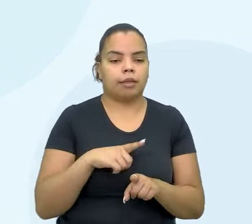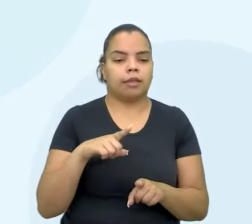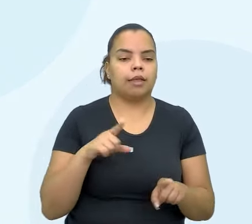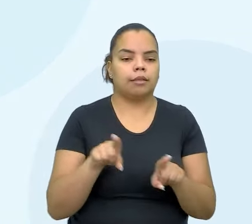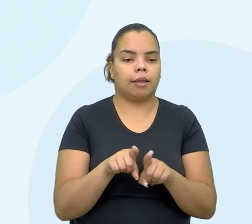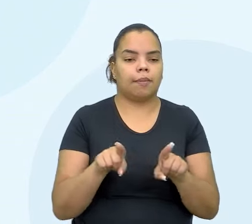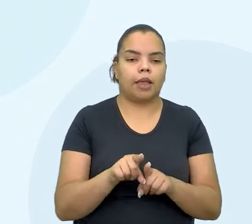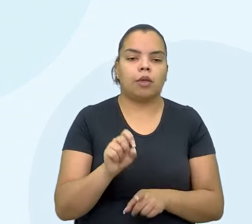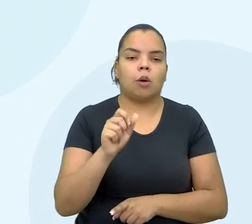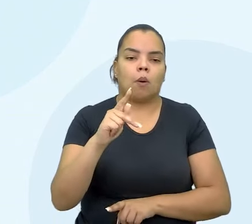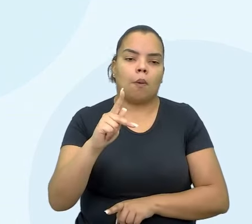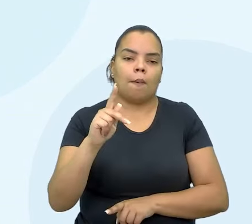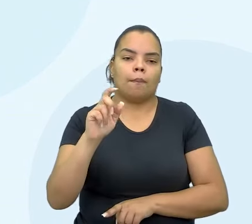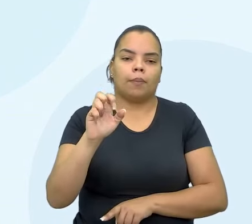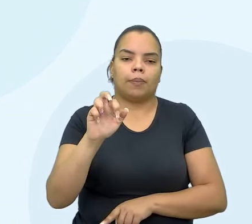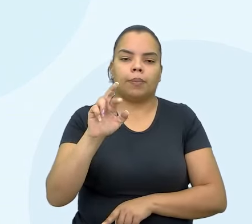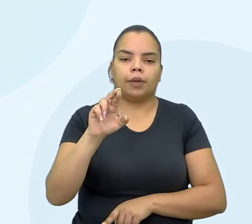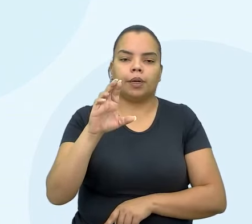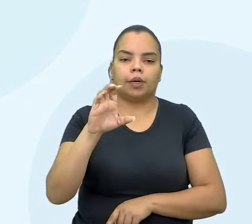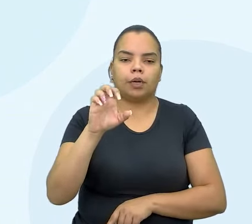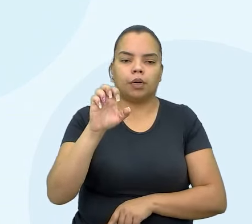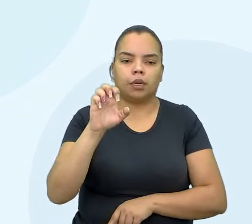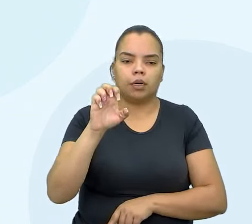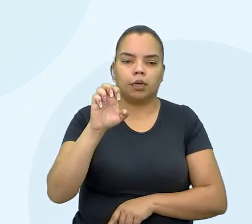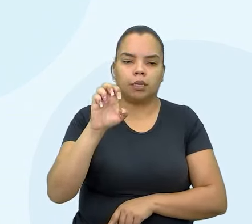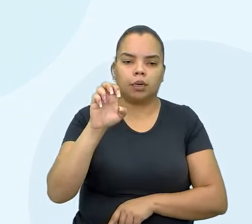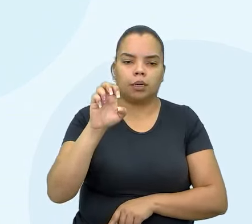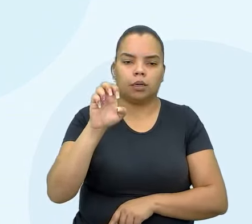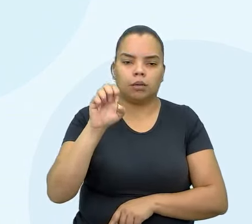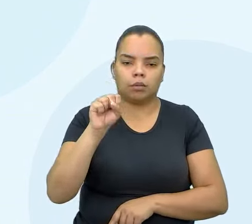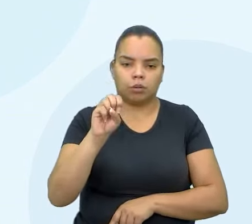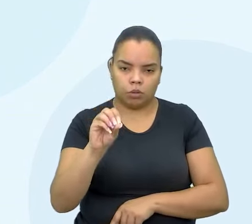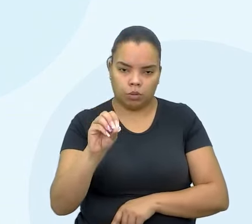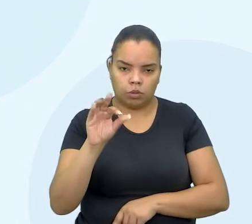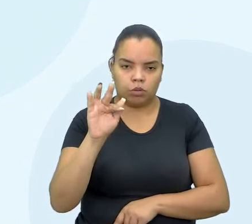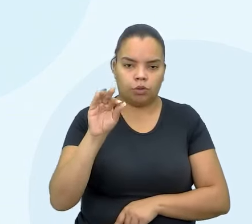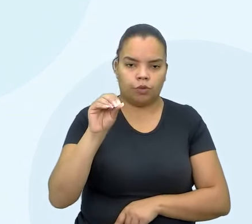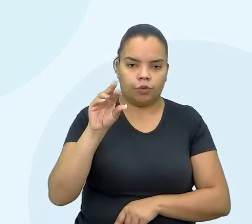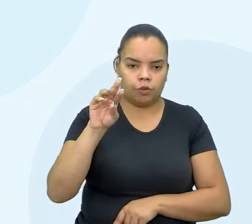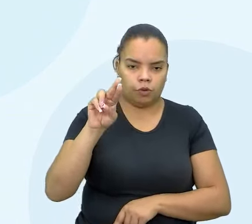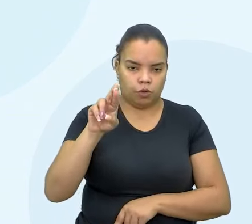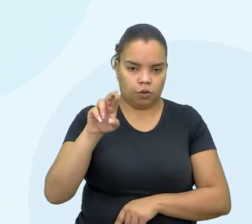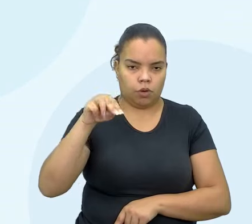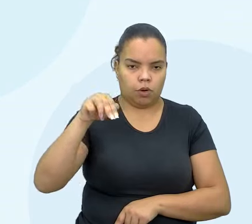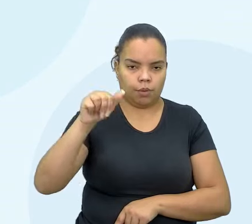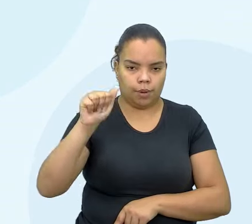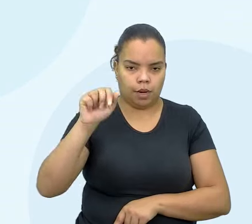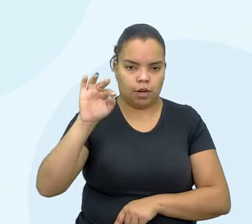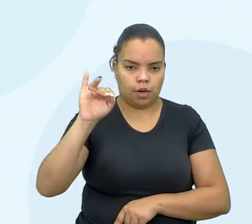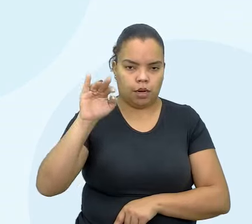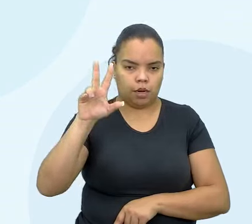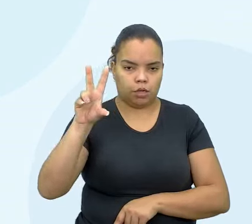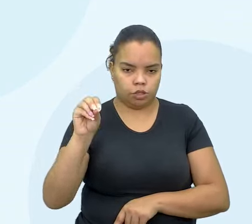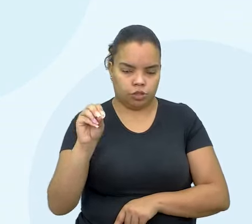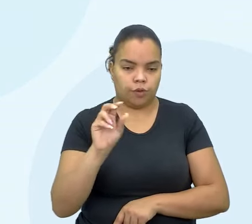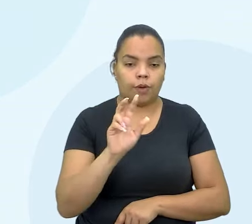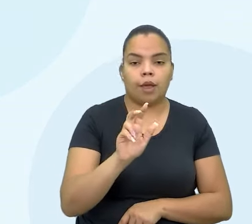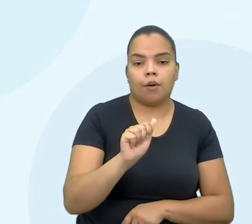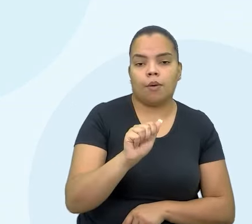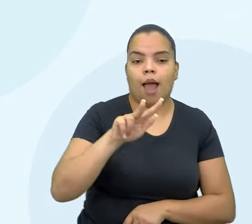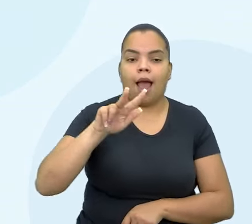percurso formativo. Observem que tem aí todas as UCs já até a terceira série do ensino médio, né?